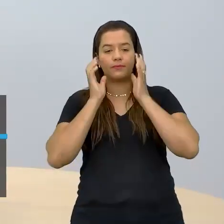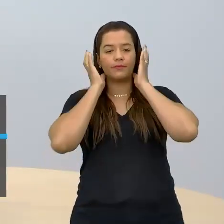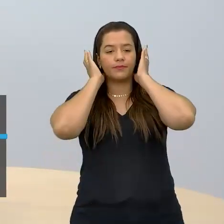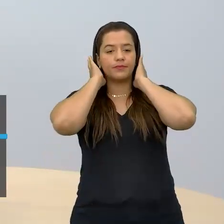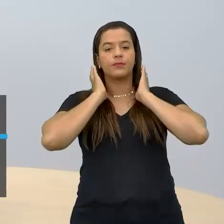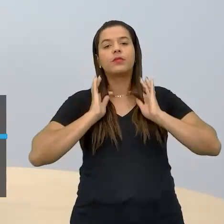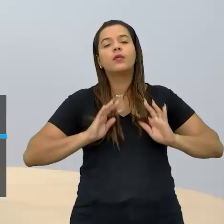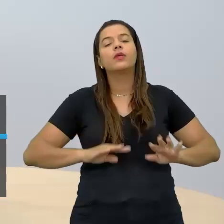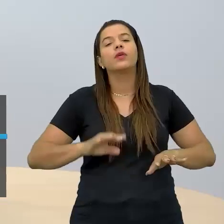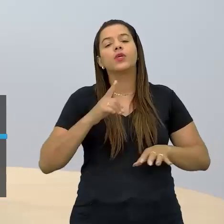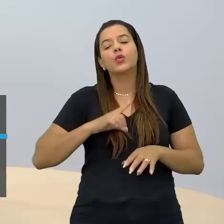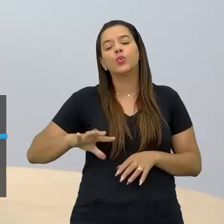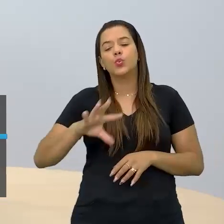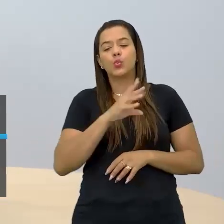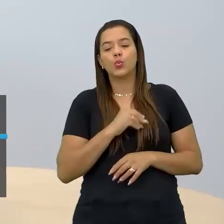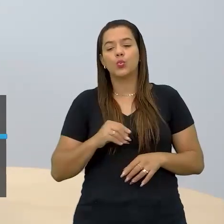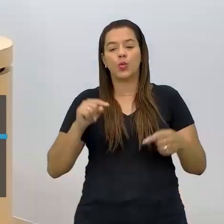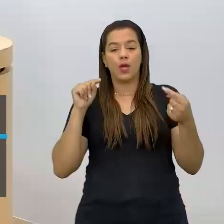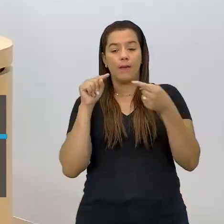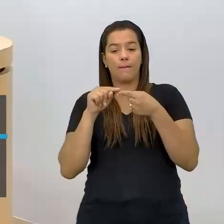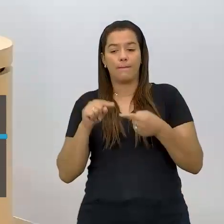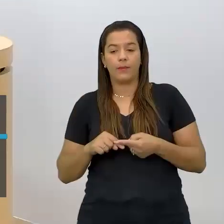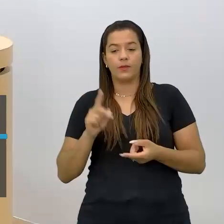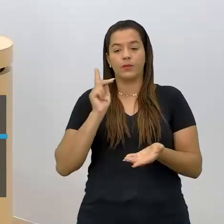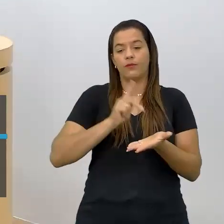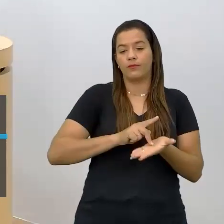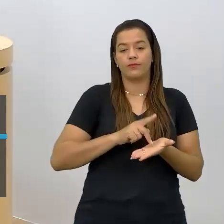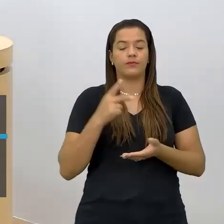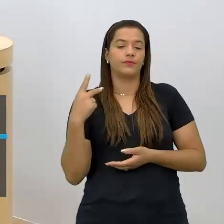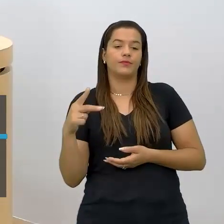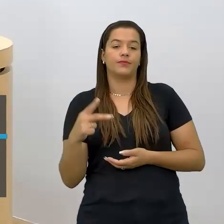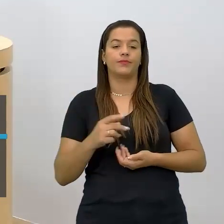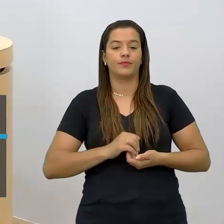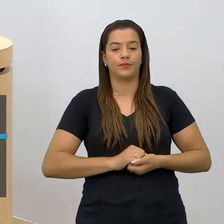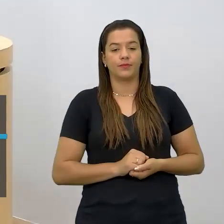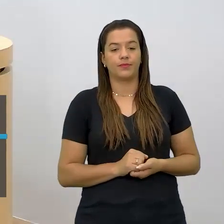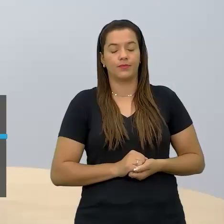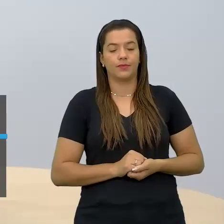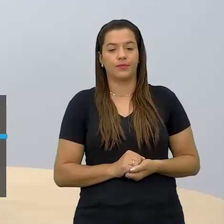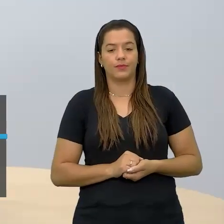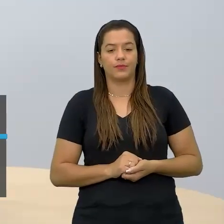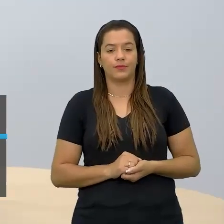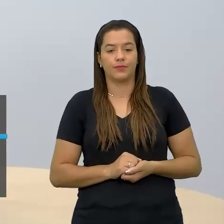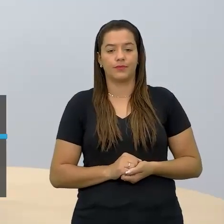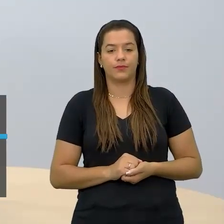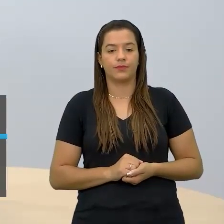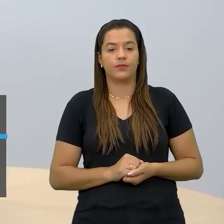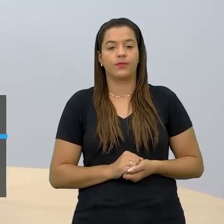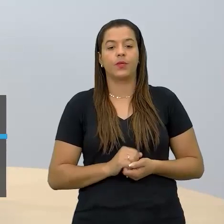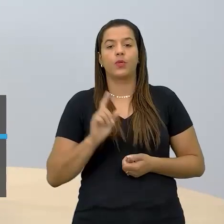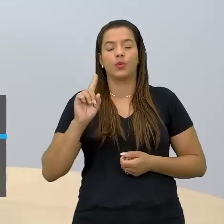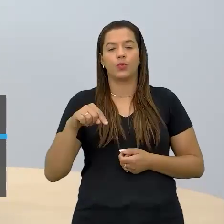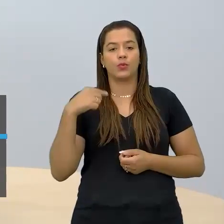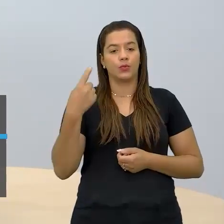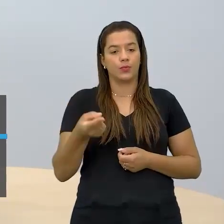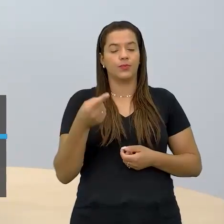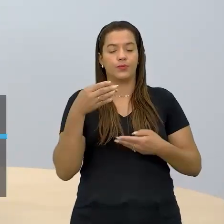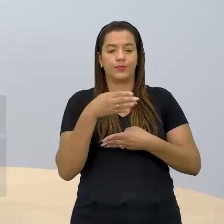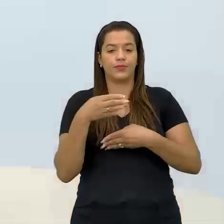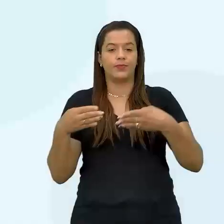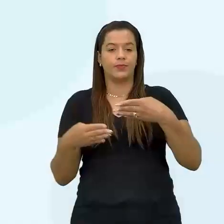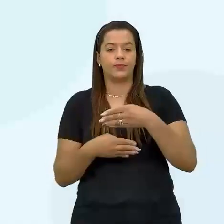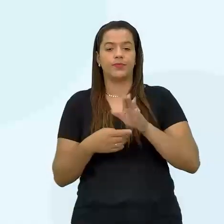faça sentido, que esteja de acordo com a sua realidade, tá certo? No próximo slide,